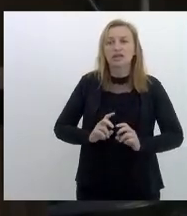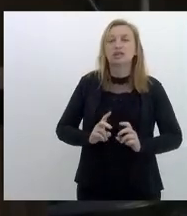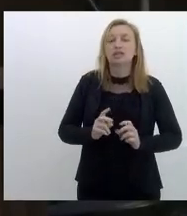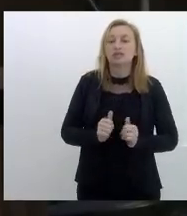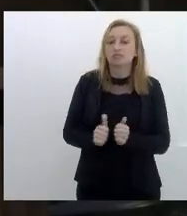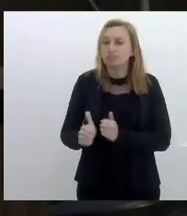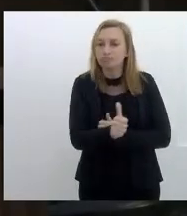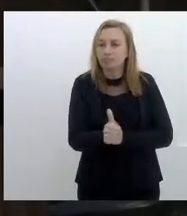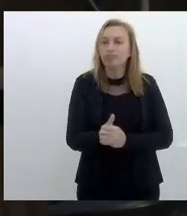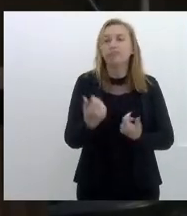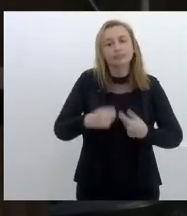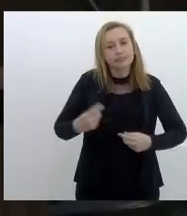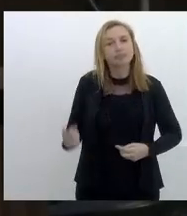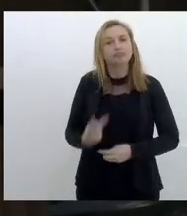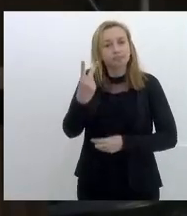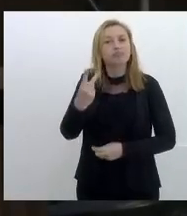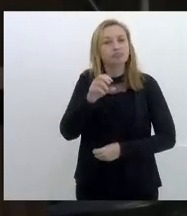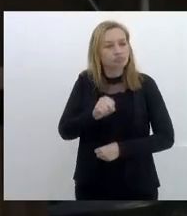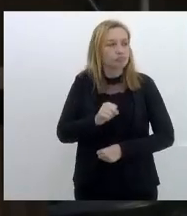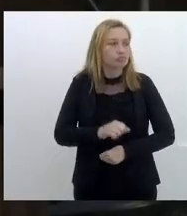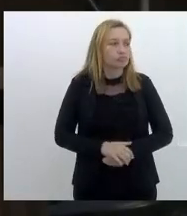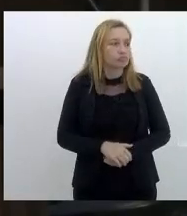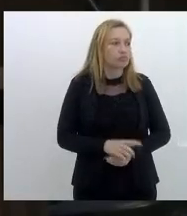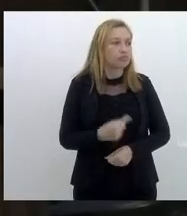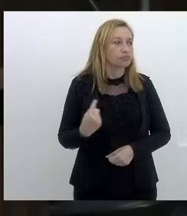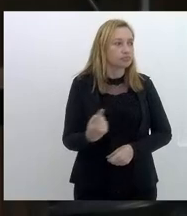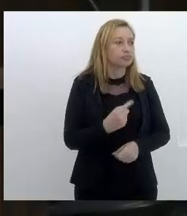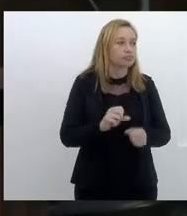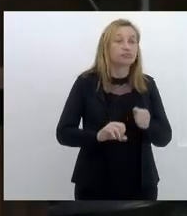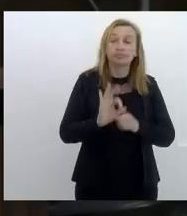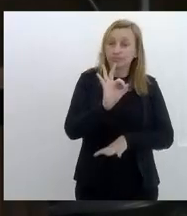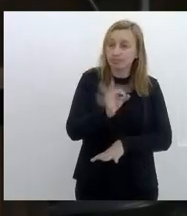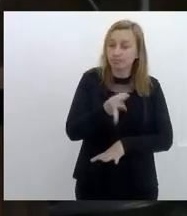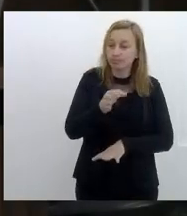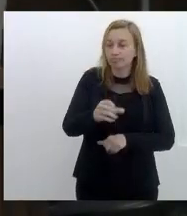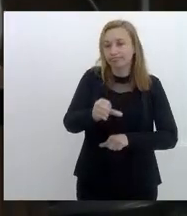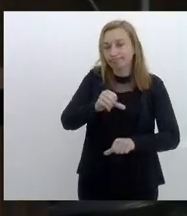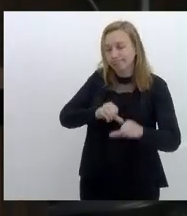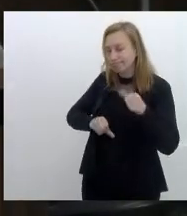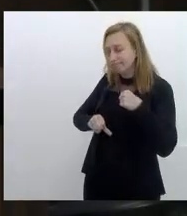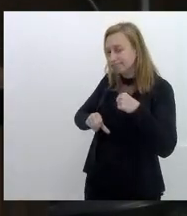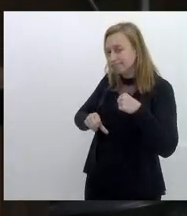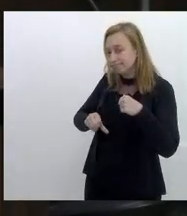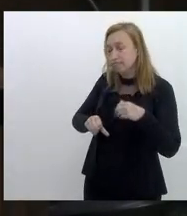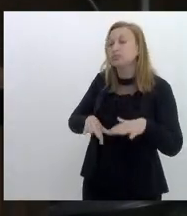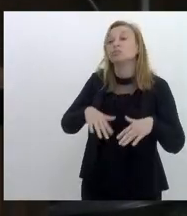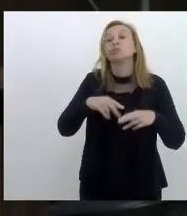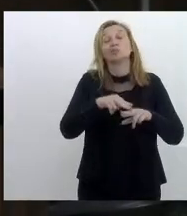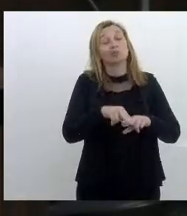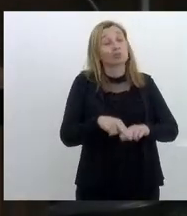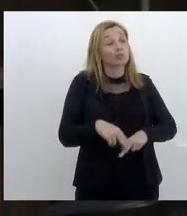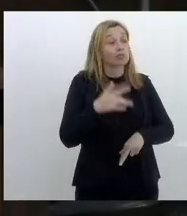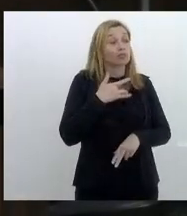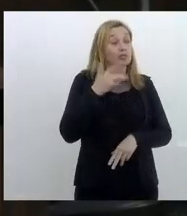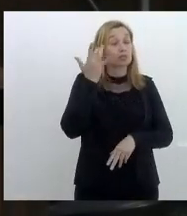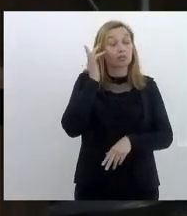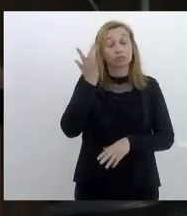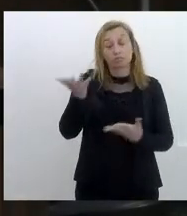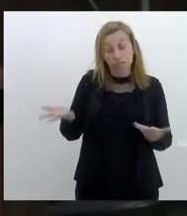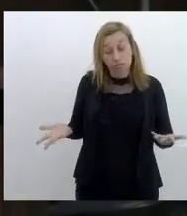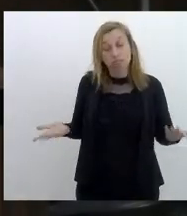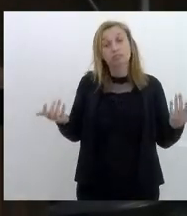então tem que ser valorizado e não estou fazendo exatamente o contrário portanto eu acho que